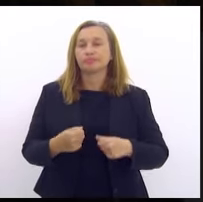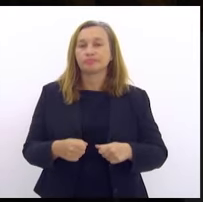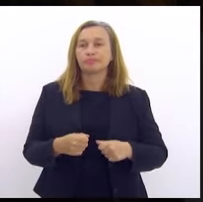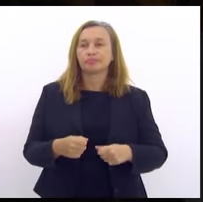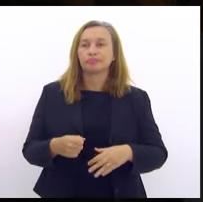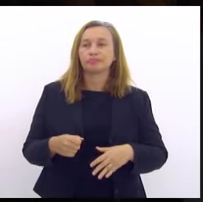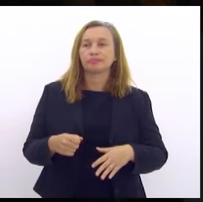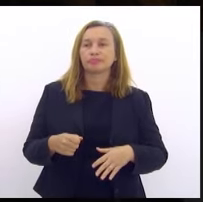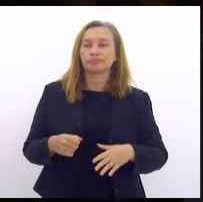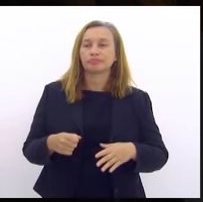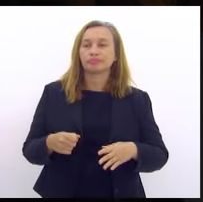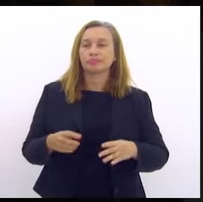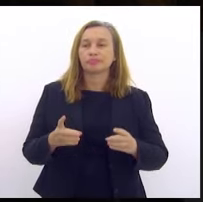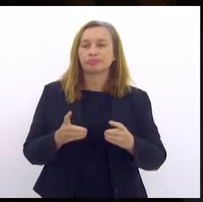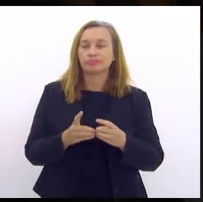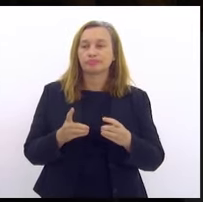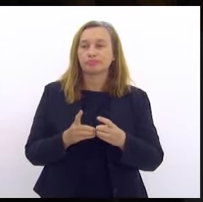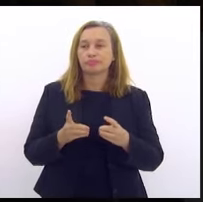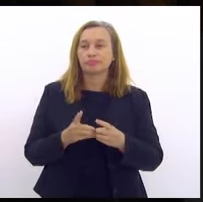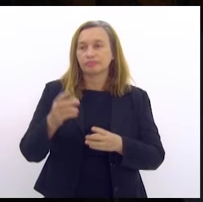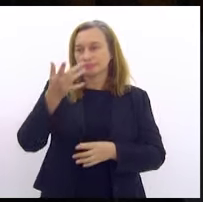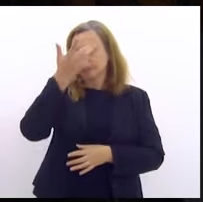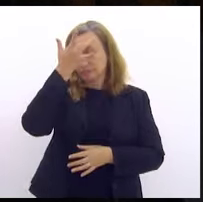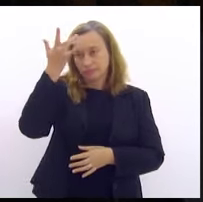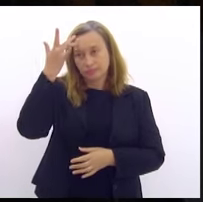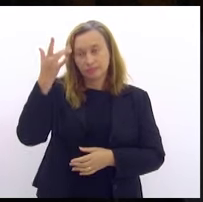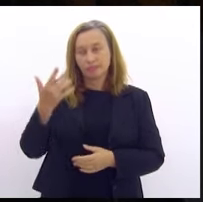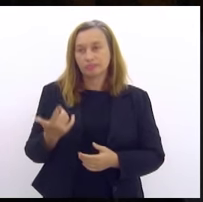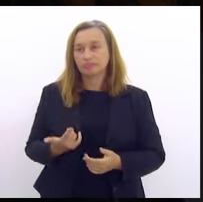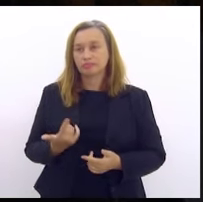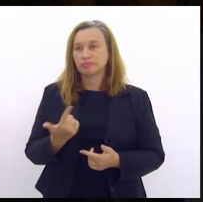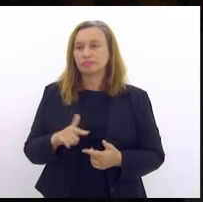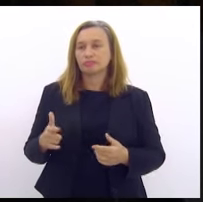saúde mental e não conta com atendimento adequado.